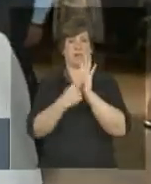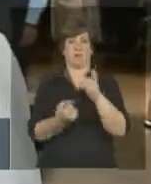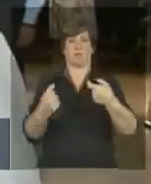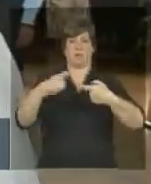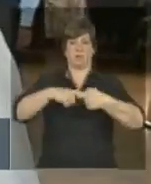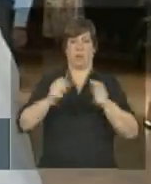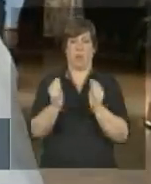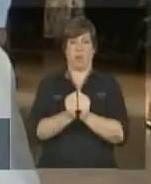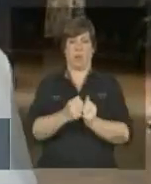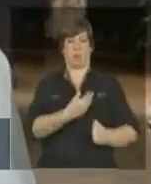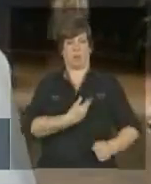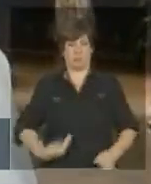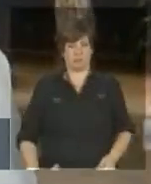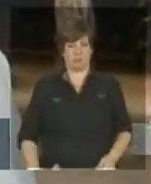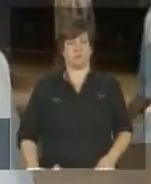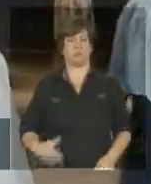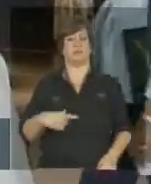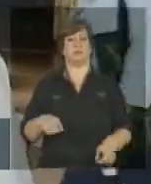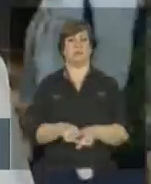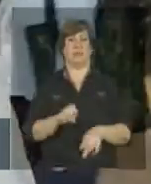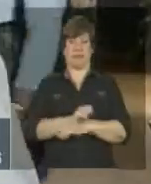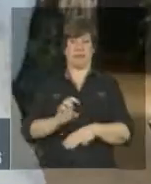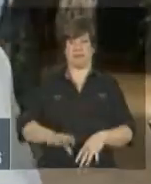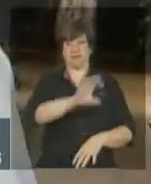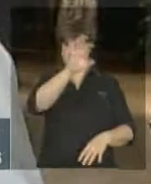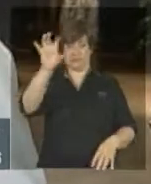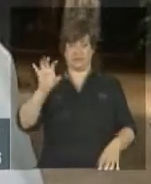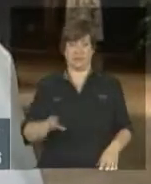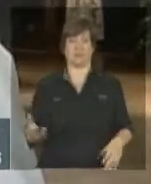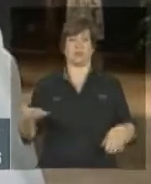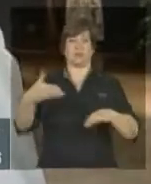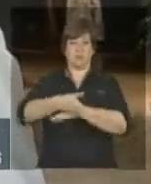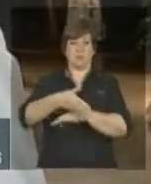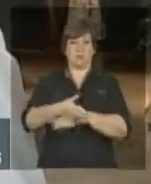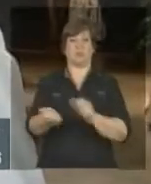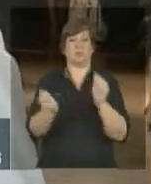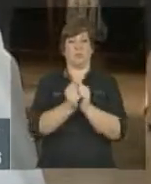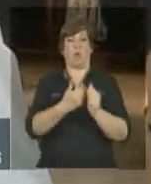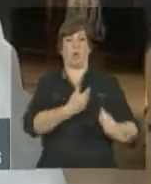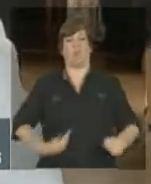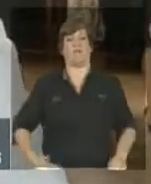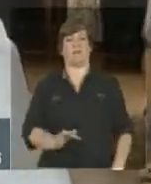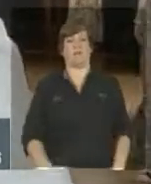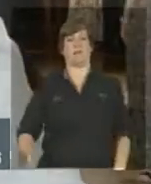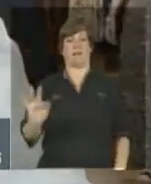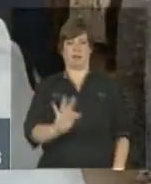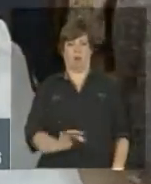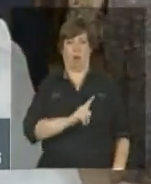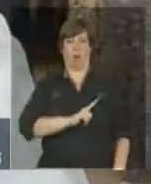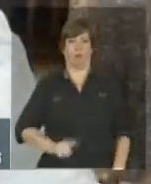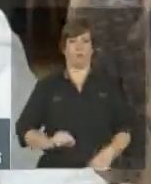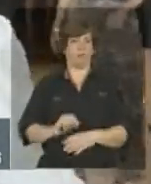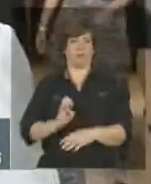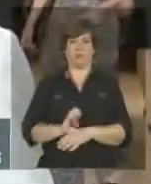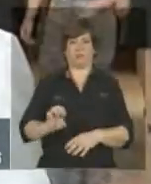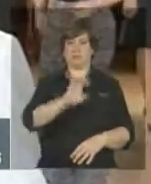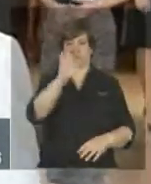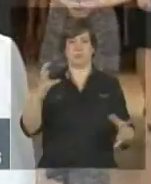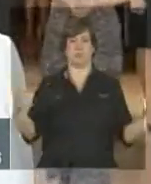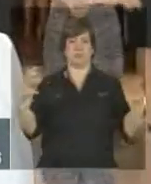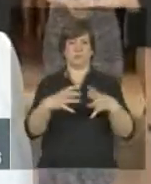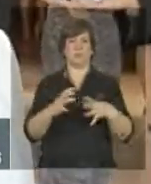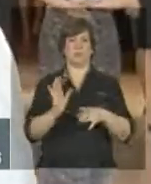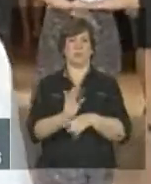poder público dos estados. Os estados participam junto com o governo federal, de forma que nós compomos uma rede